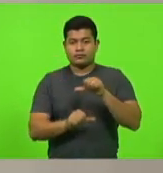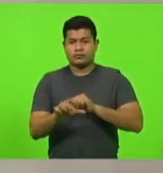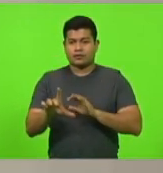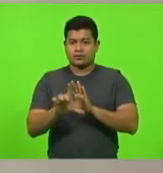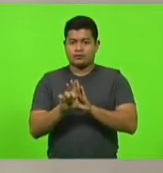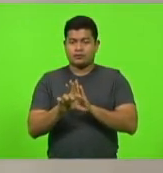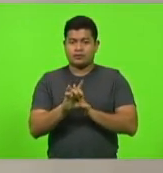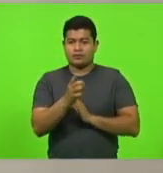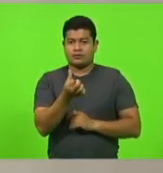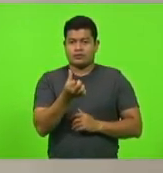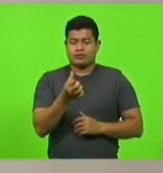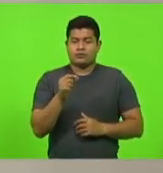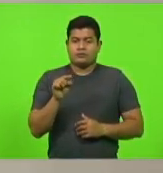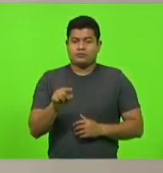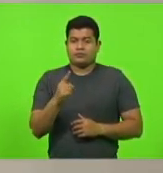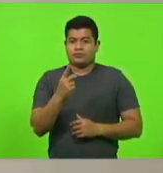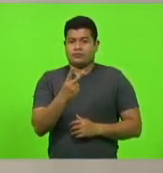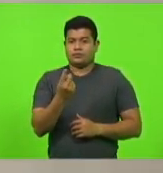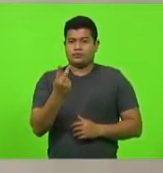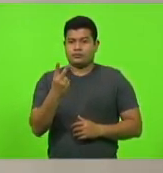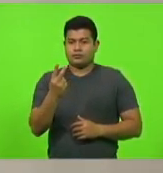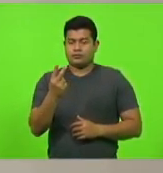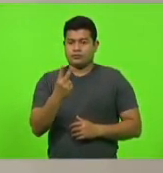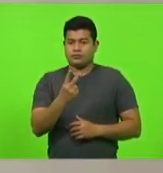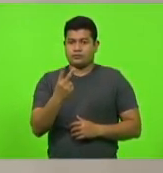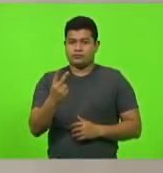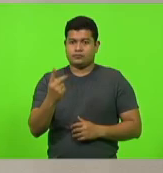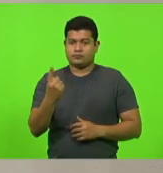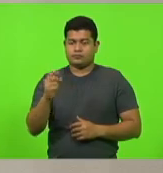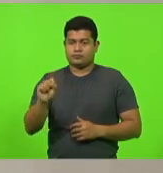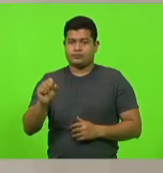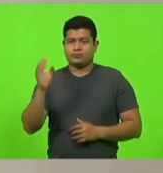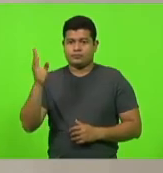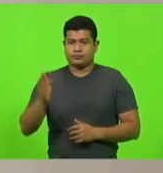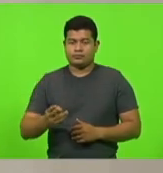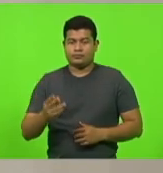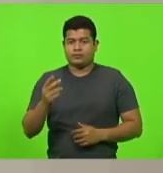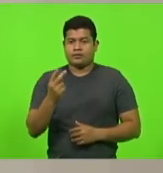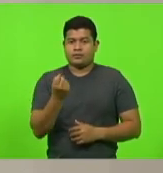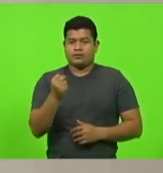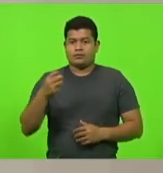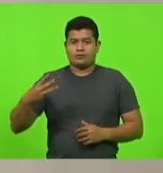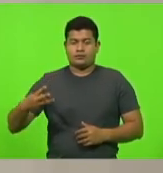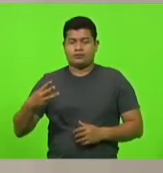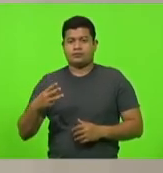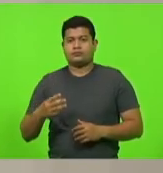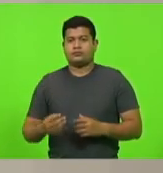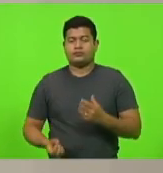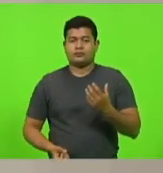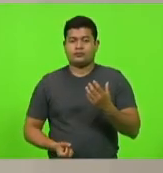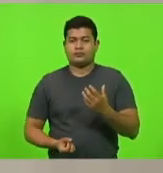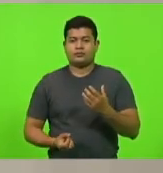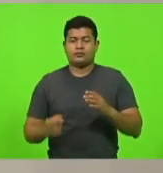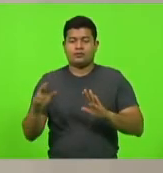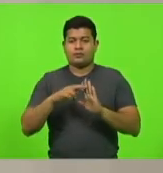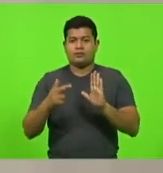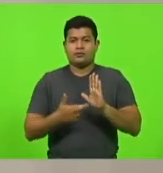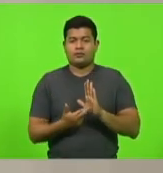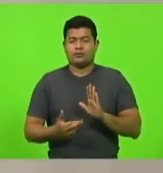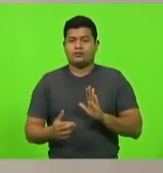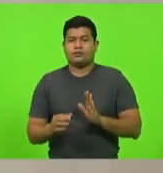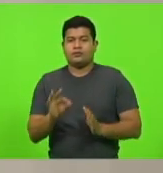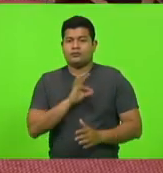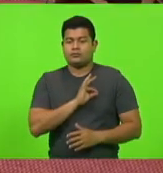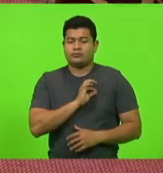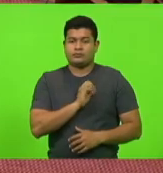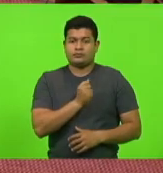6.218 de 1983, que dispõe sobre o estatuto dos policiais militares do Estado de Santa Catarina e da outras providências. Deputados que aprovam, permaneçam